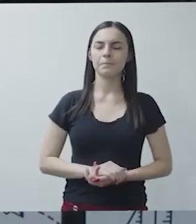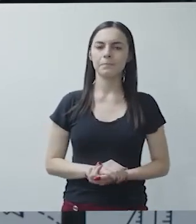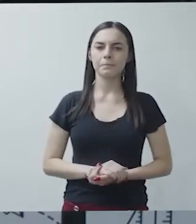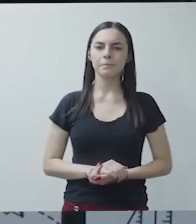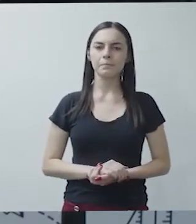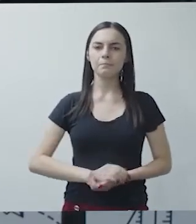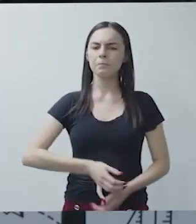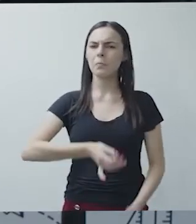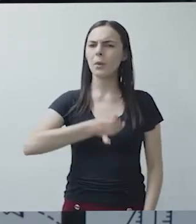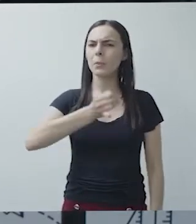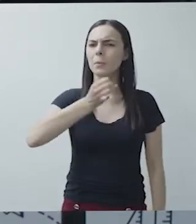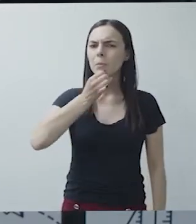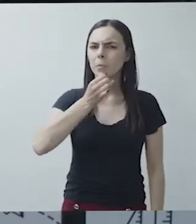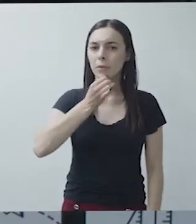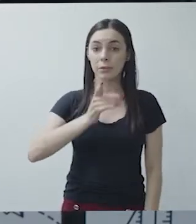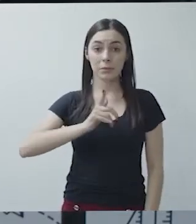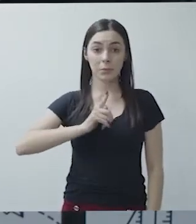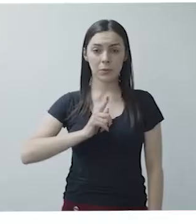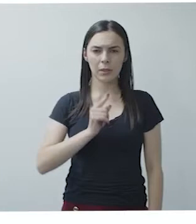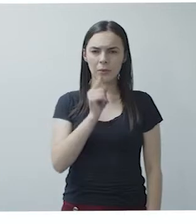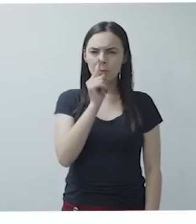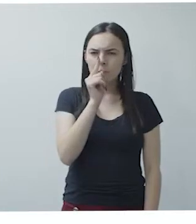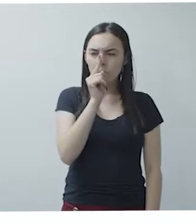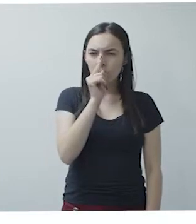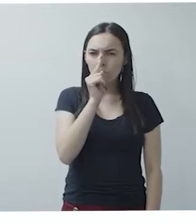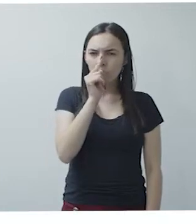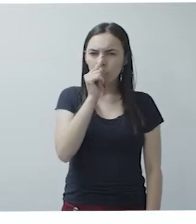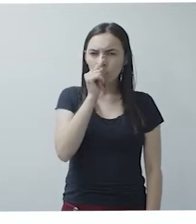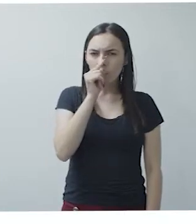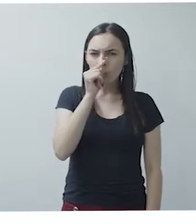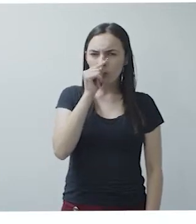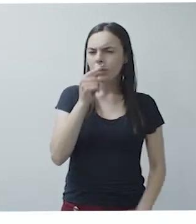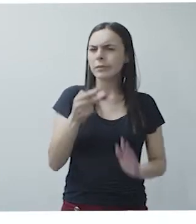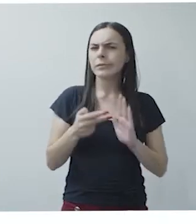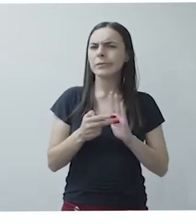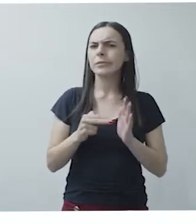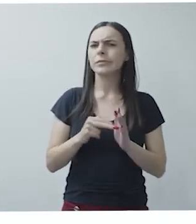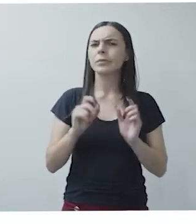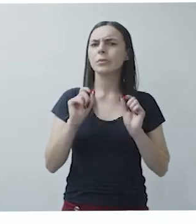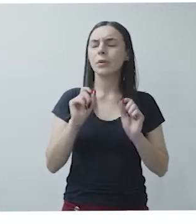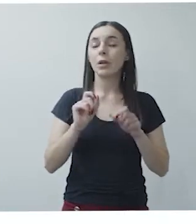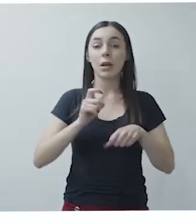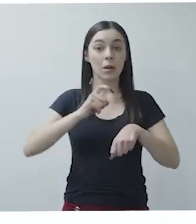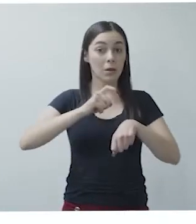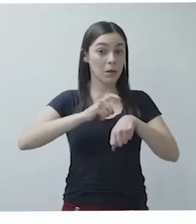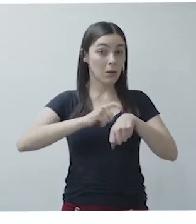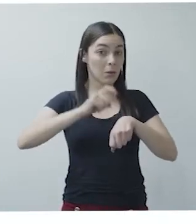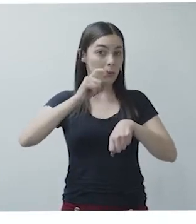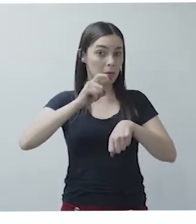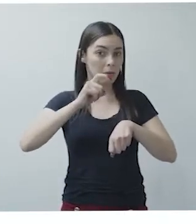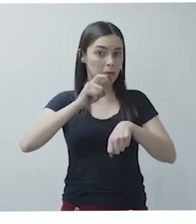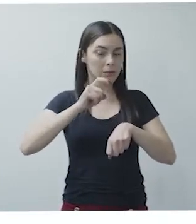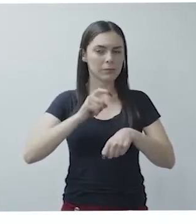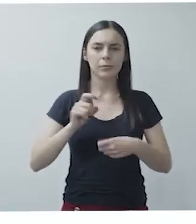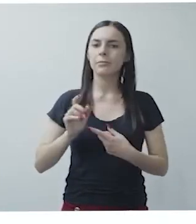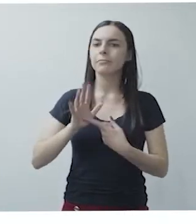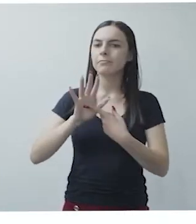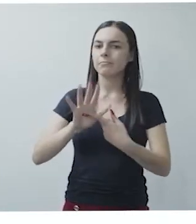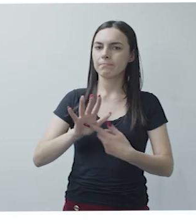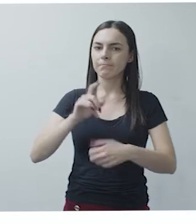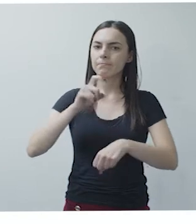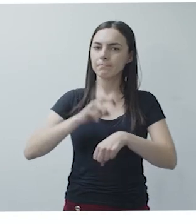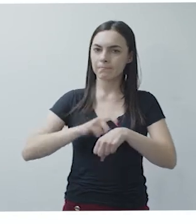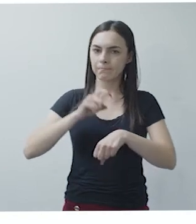O ponteiro menor, ele significa as horas, né? Então, esse ponteiro indica as